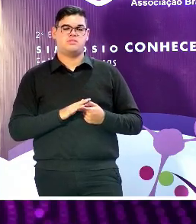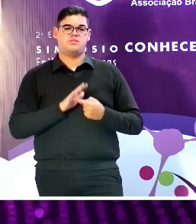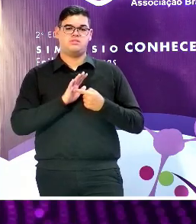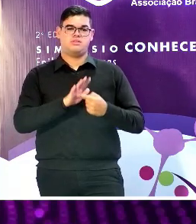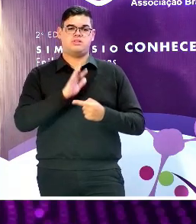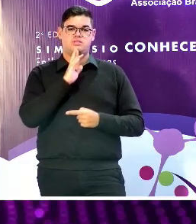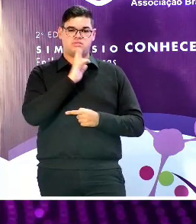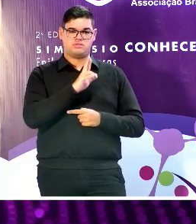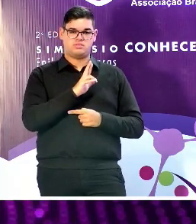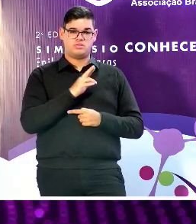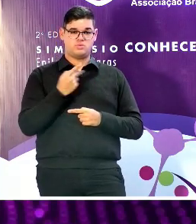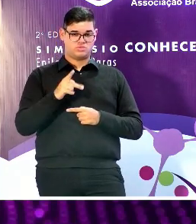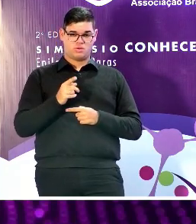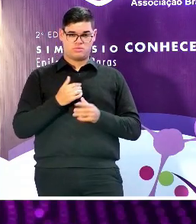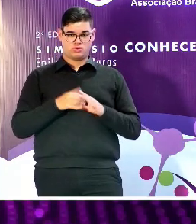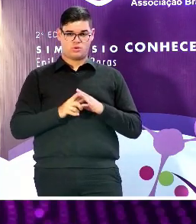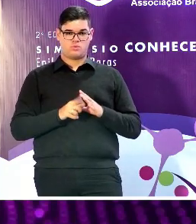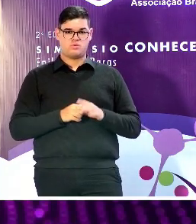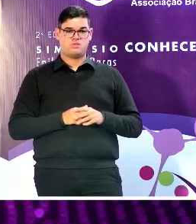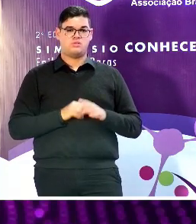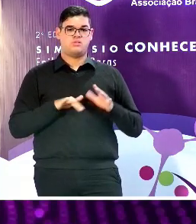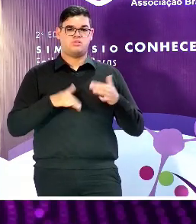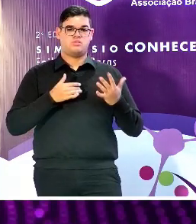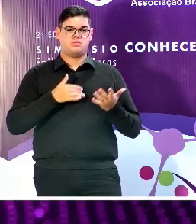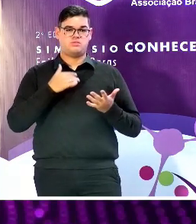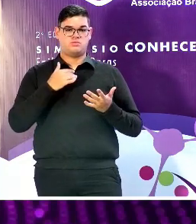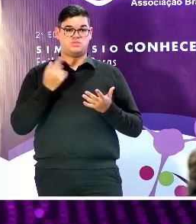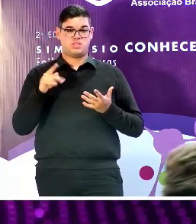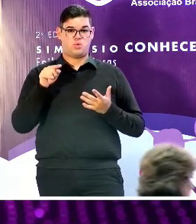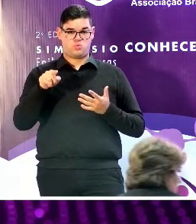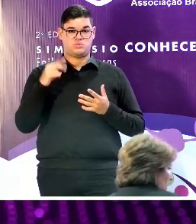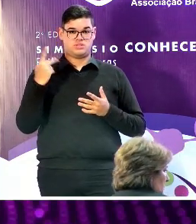né, obtendo no nosso laboratório.